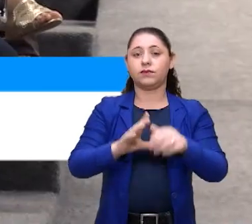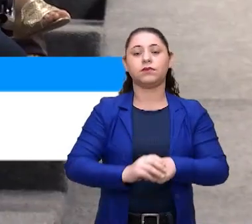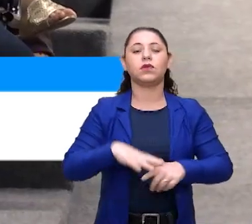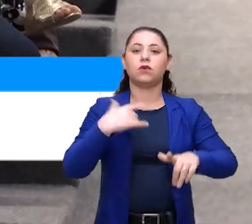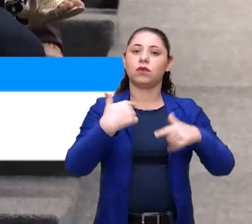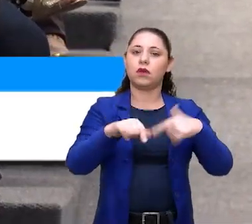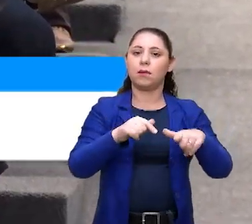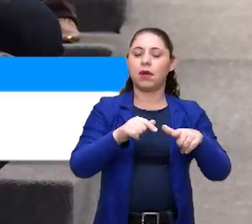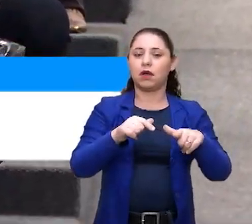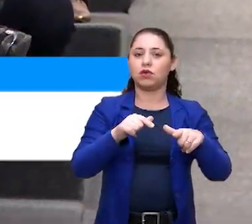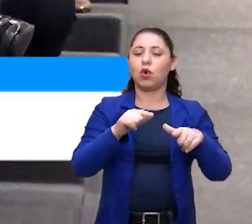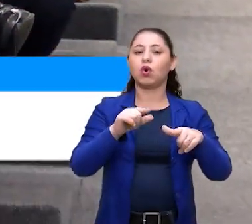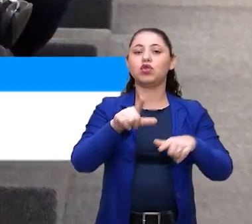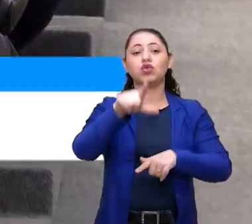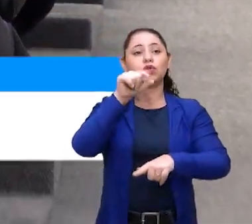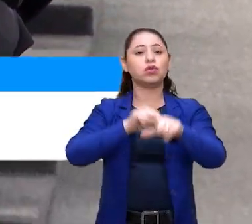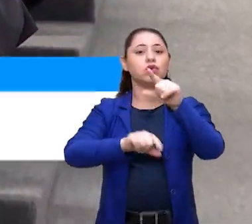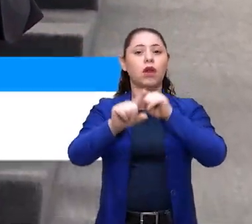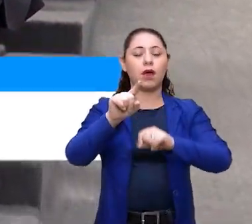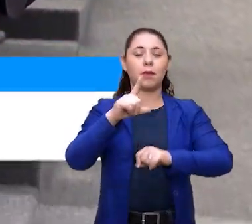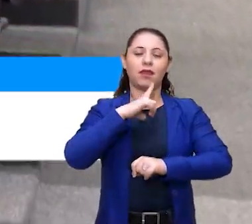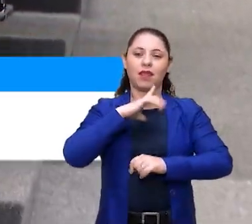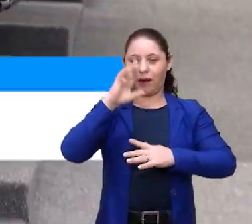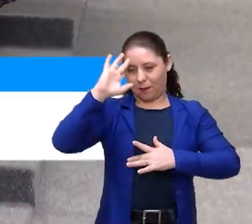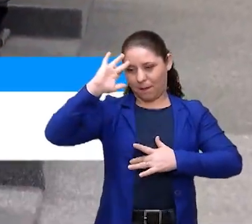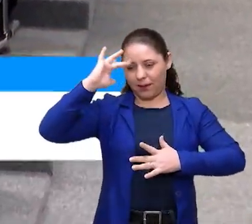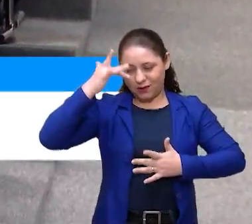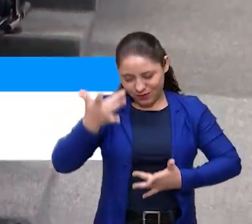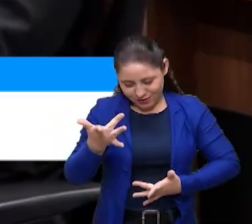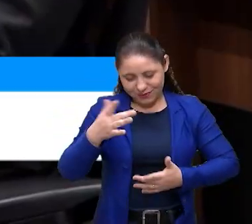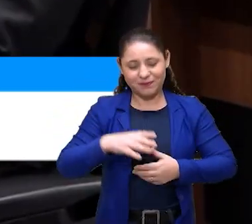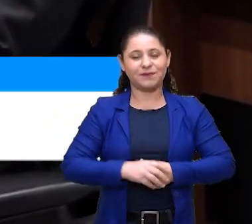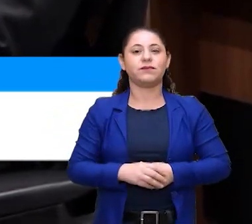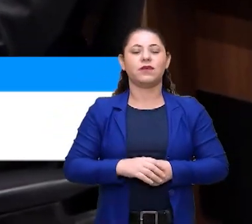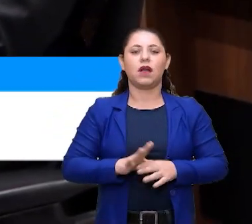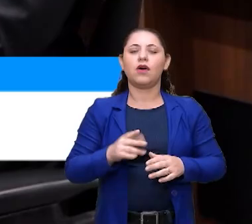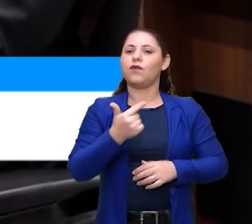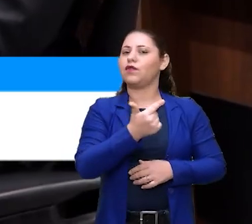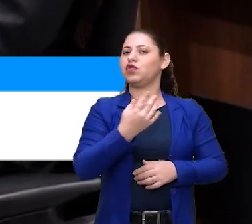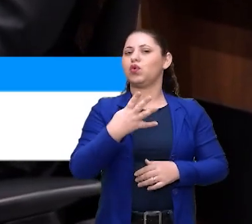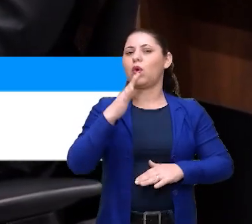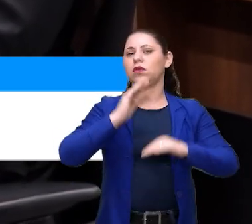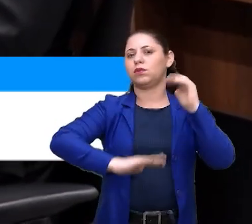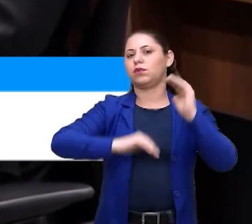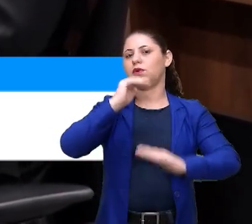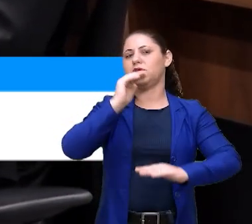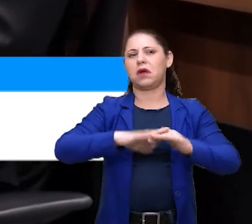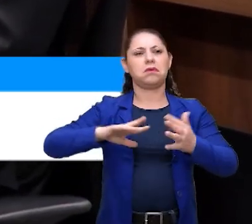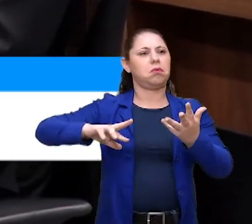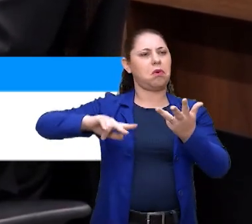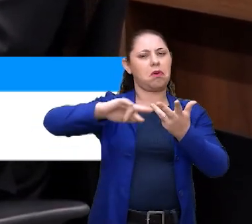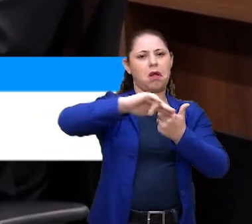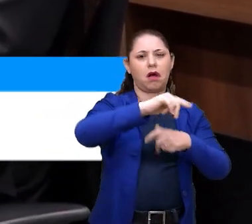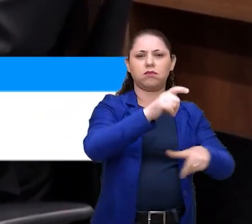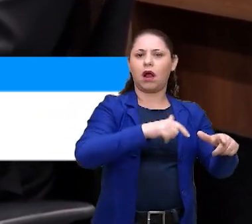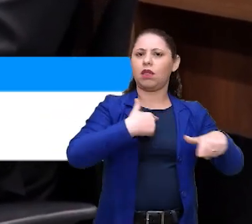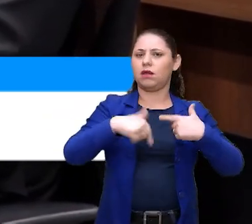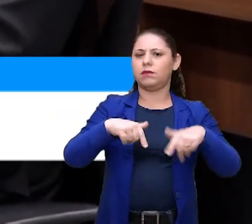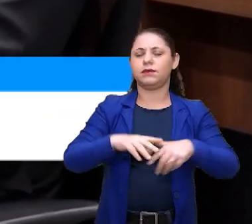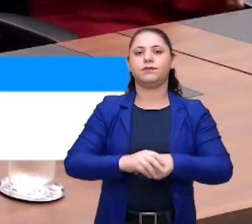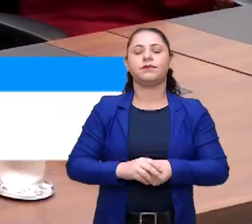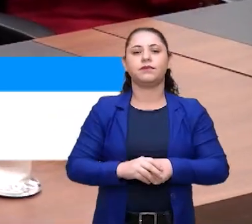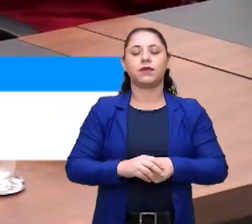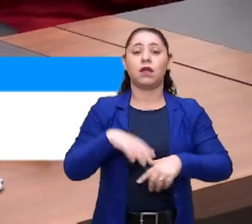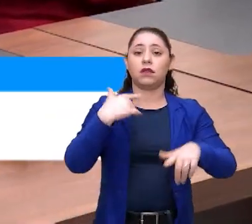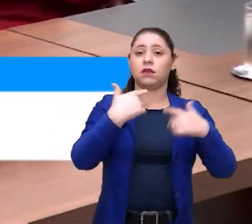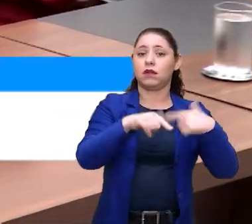Leis, os trabalhadores foram os escolhidos para receberem as homenagens. Ao todo, 24 profissionais das mais diversas áreas de